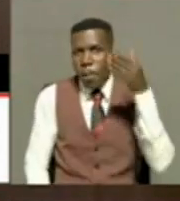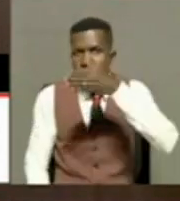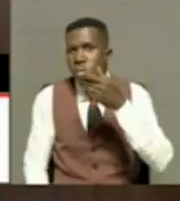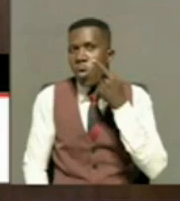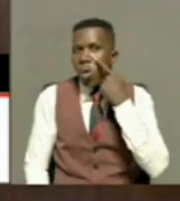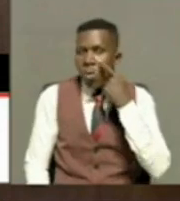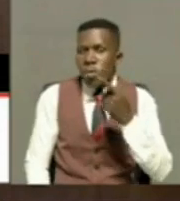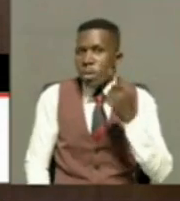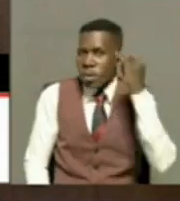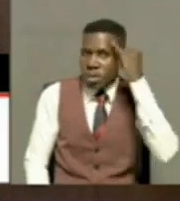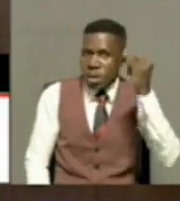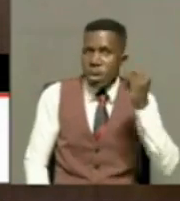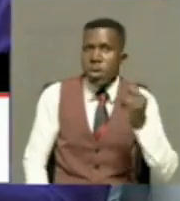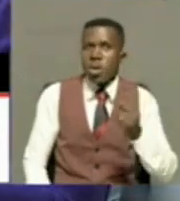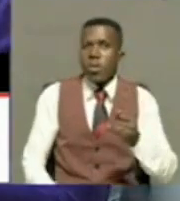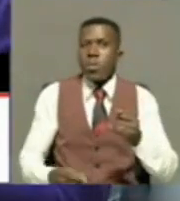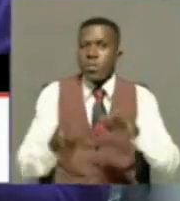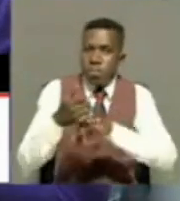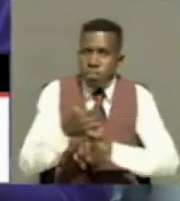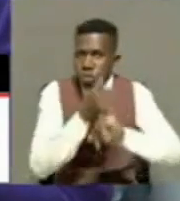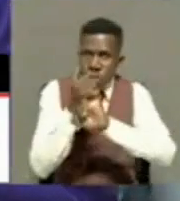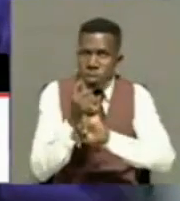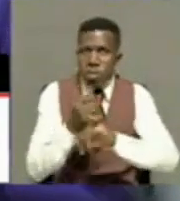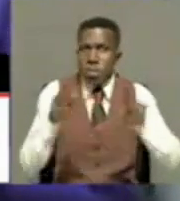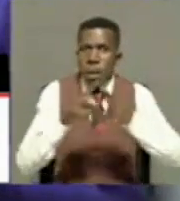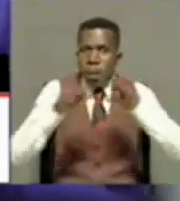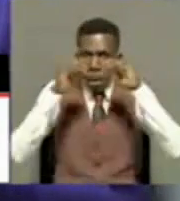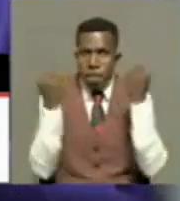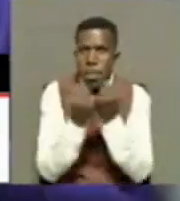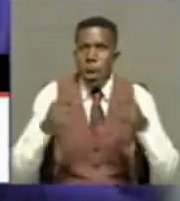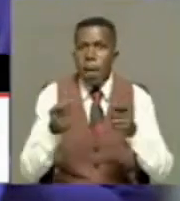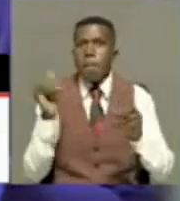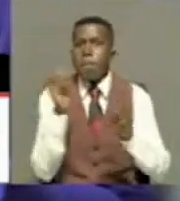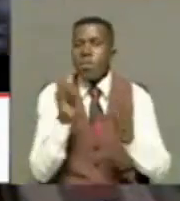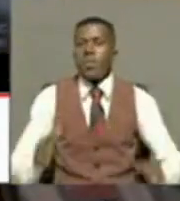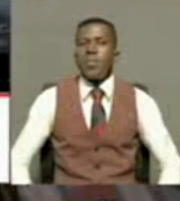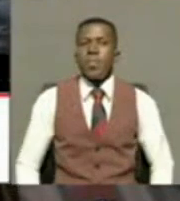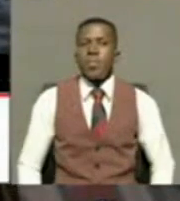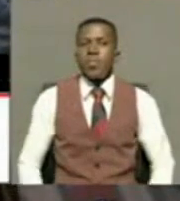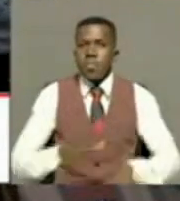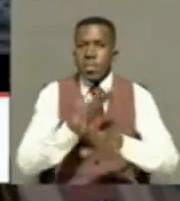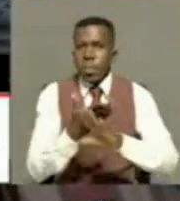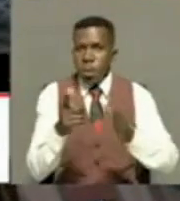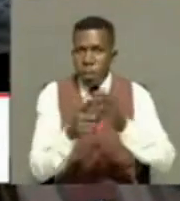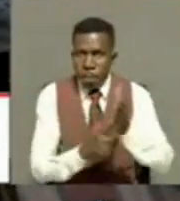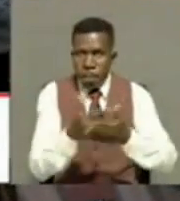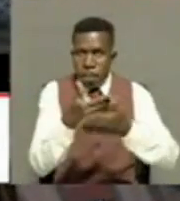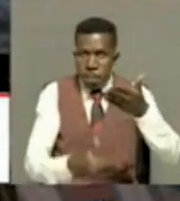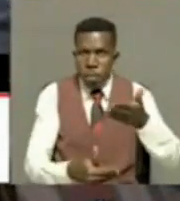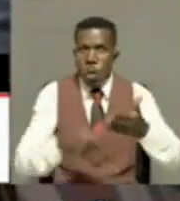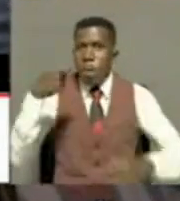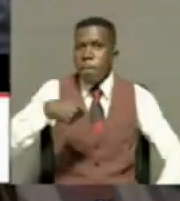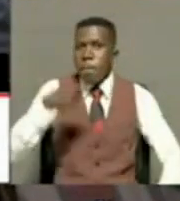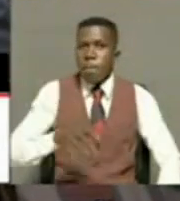setor privado, as associações de classe. Nesta sessão foi apreciado o projeto de decreto legislativo presidencial